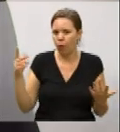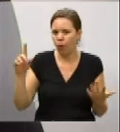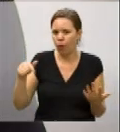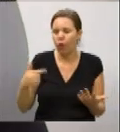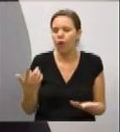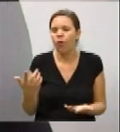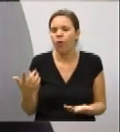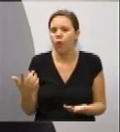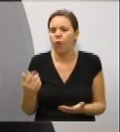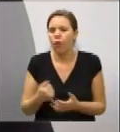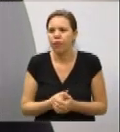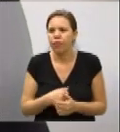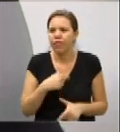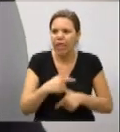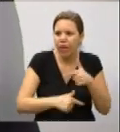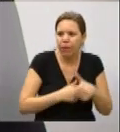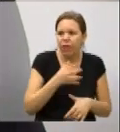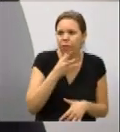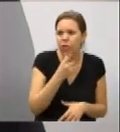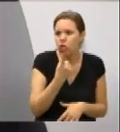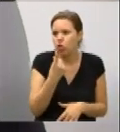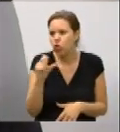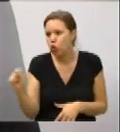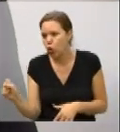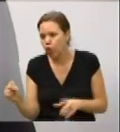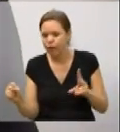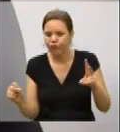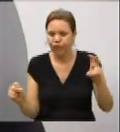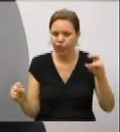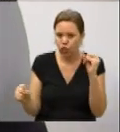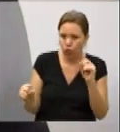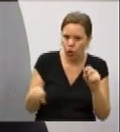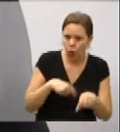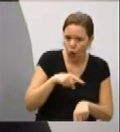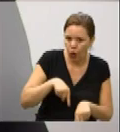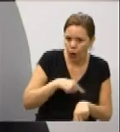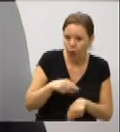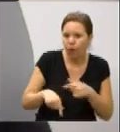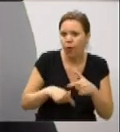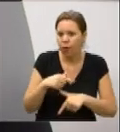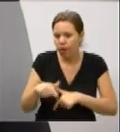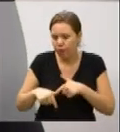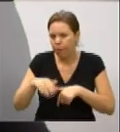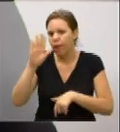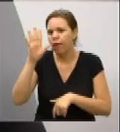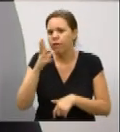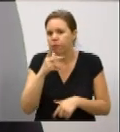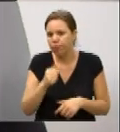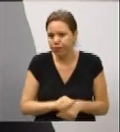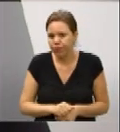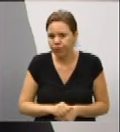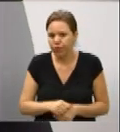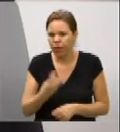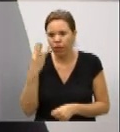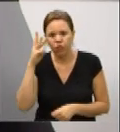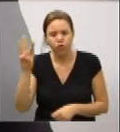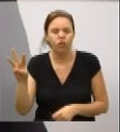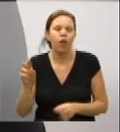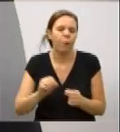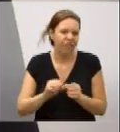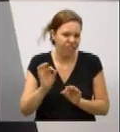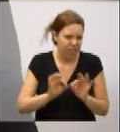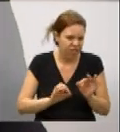tem trabalhos que demoram cerca de 18 a 20 horas, tem trabalhos que demoram mais até do que isso, 3 dias às vezes para